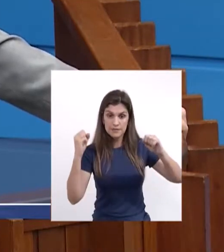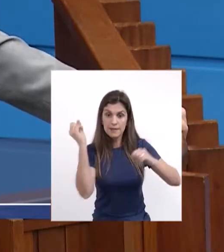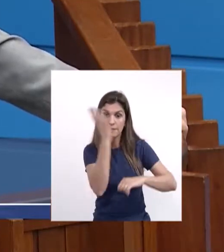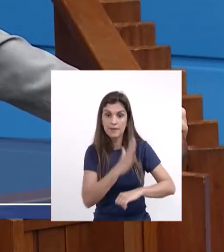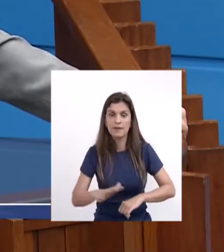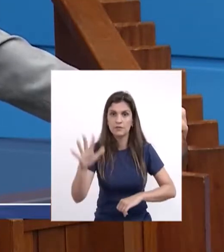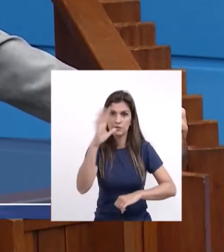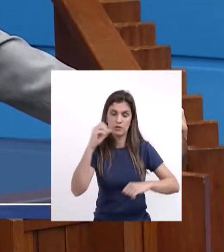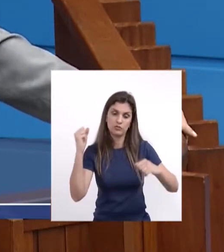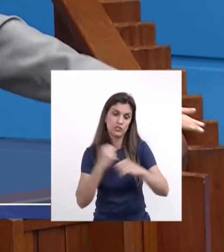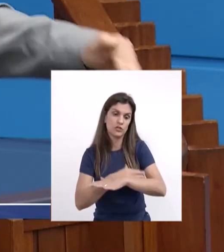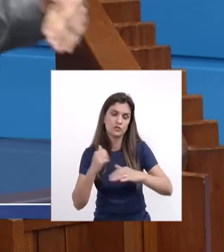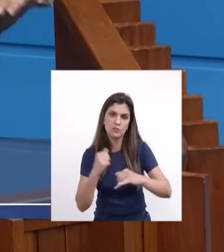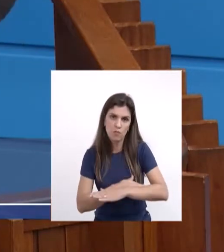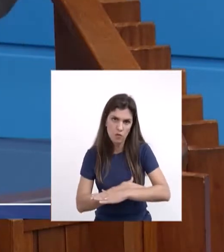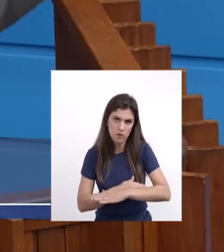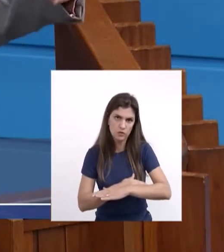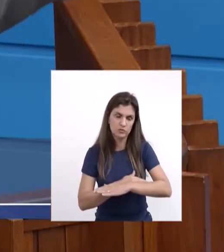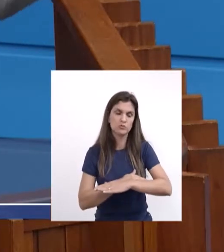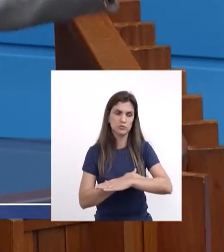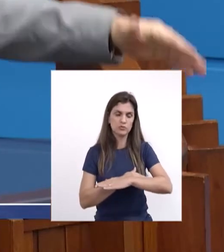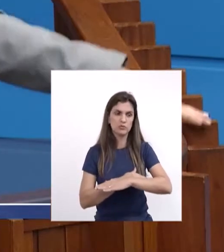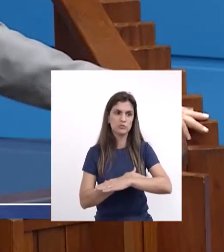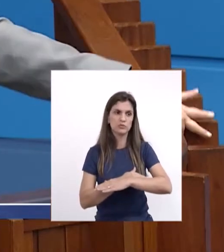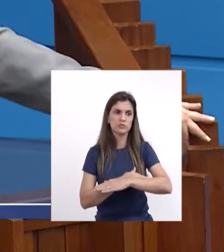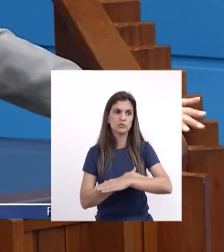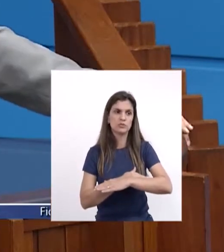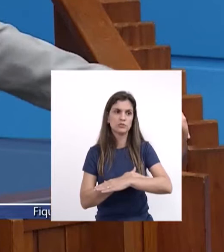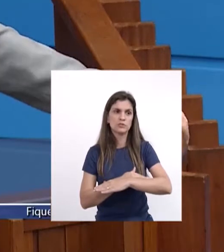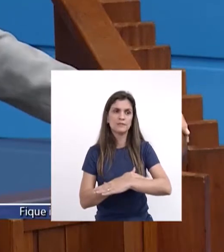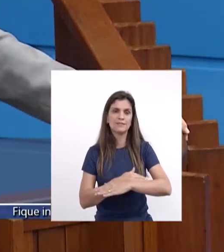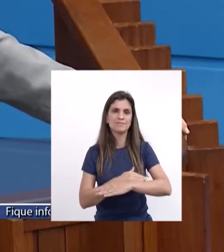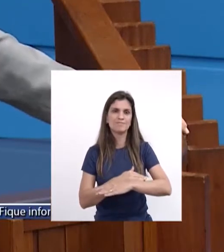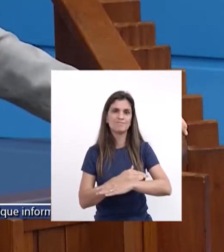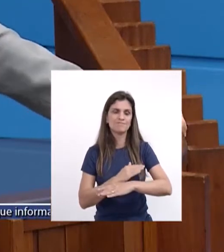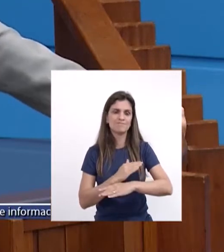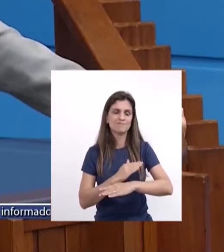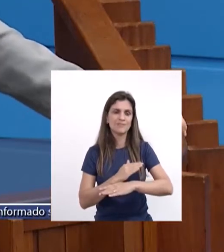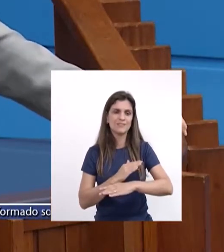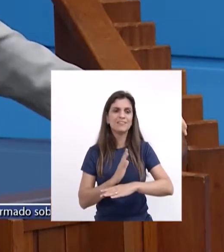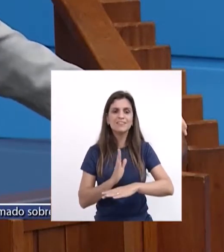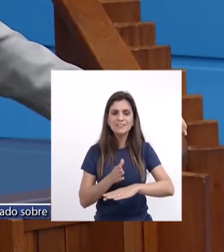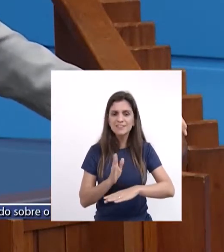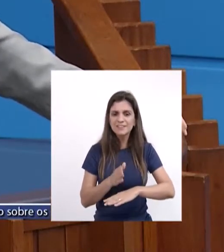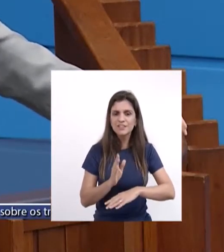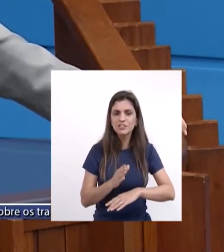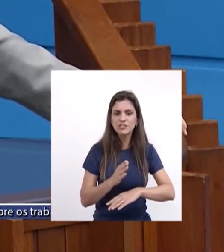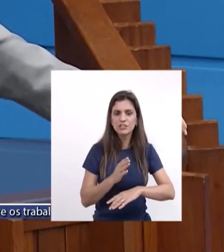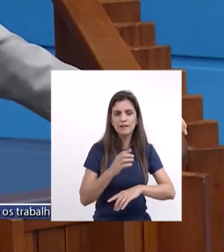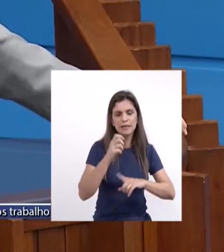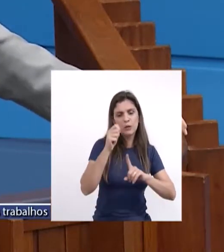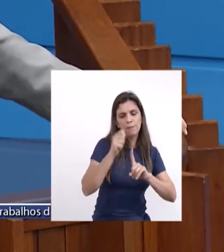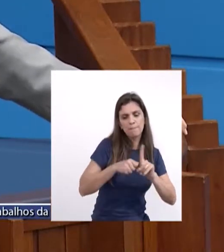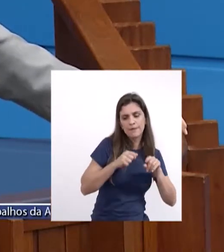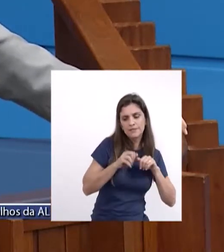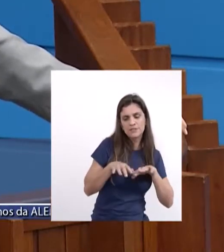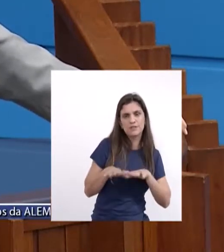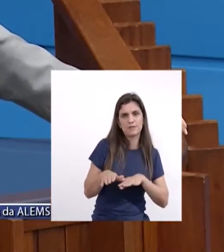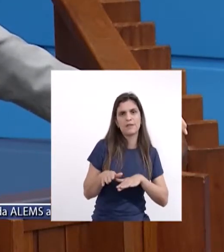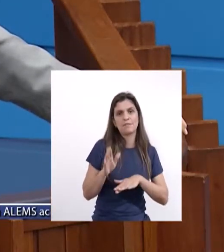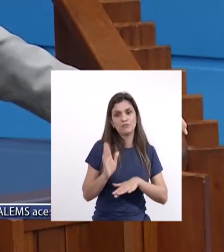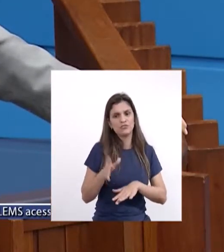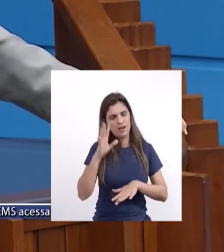Transporte Terrestres, que já deveria ter tomado essa decisão lá em setembro, porque em setembro já deveria